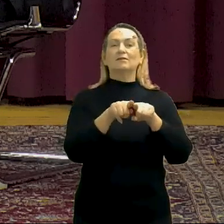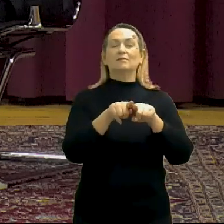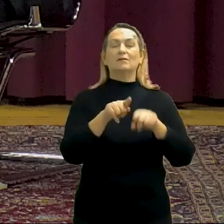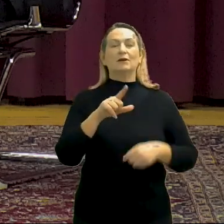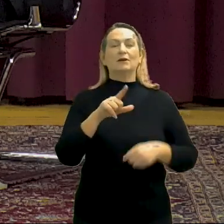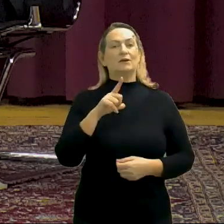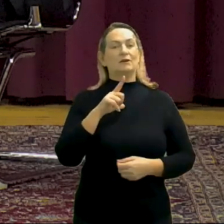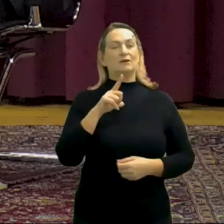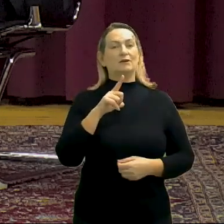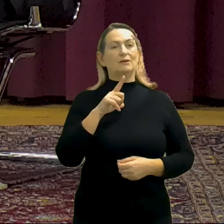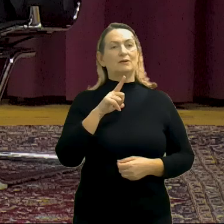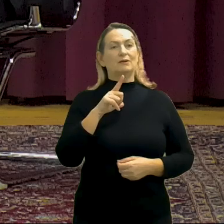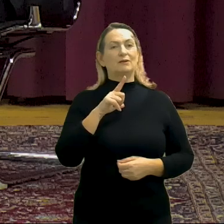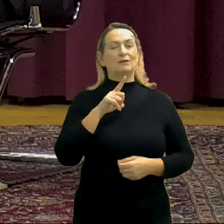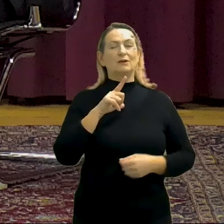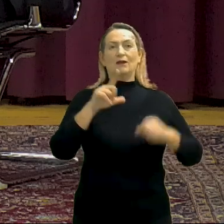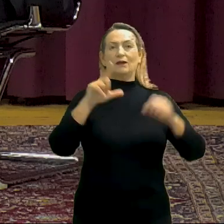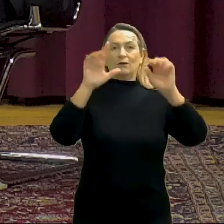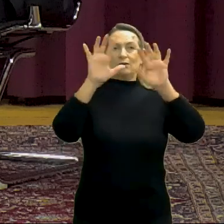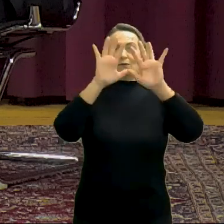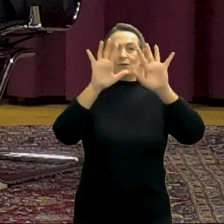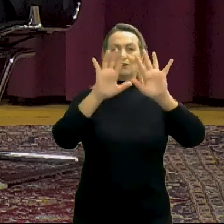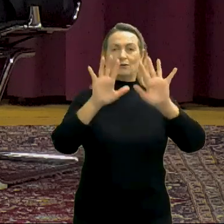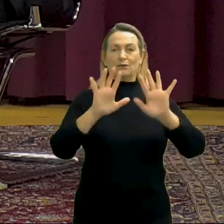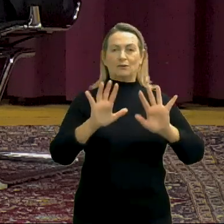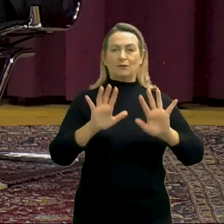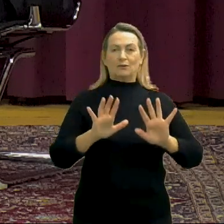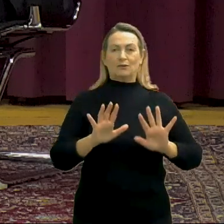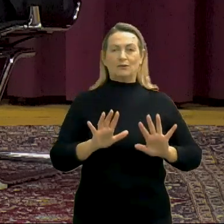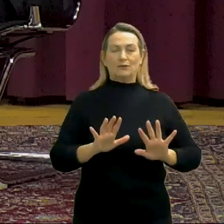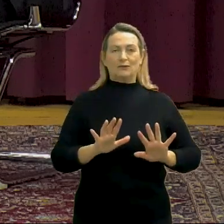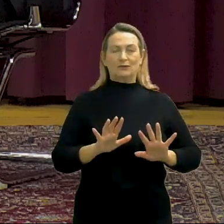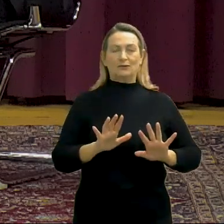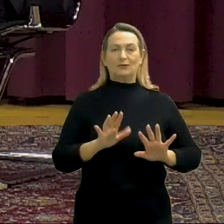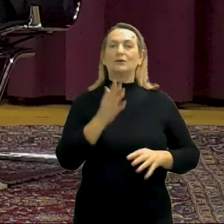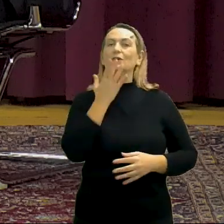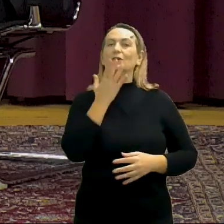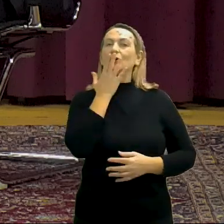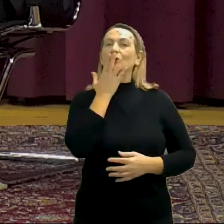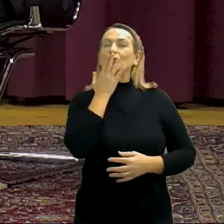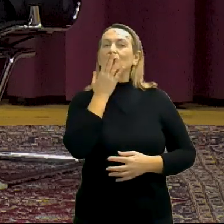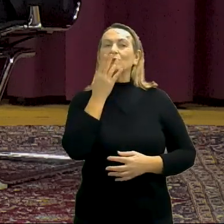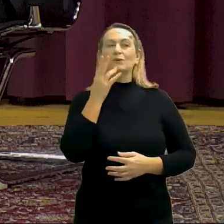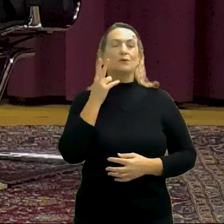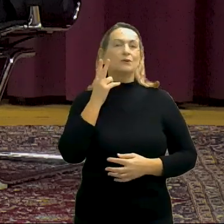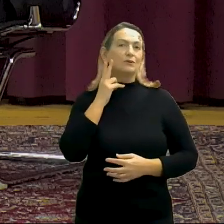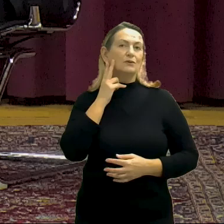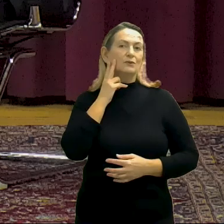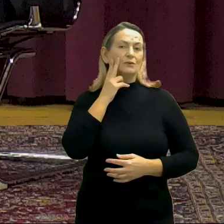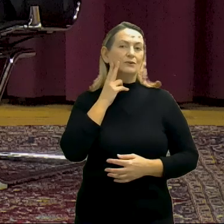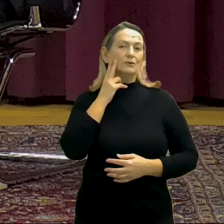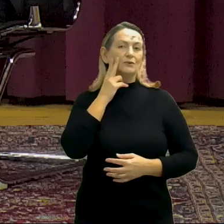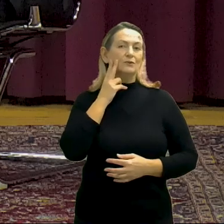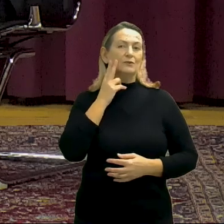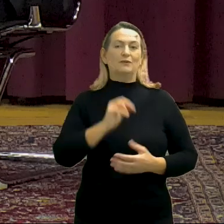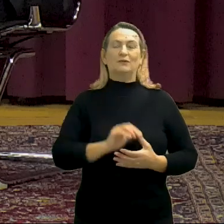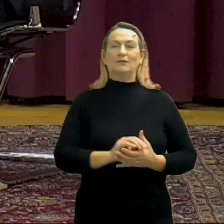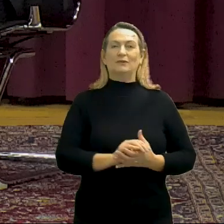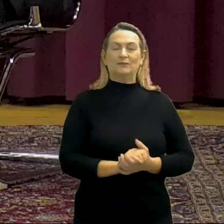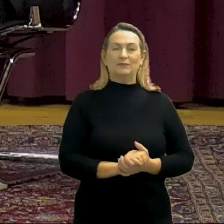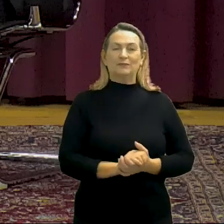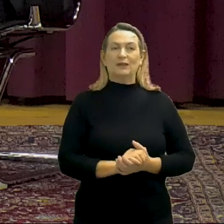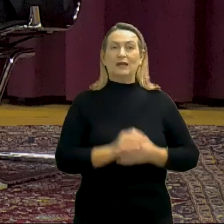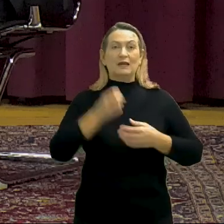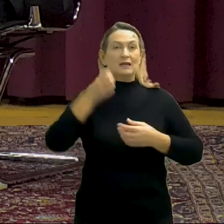um uma cortina toda cor de vinho Então esse é o a audiodescrição do ambiente e minha